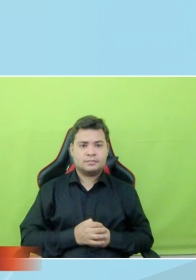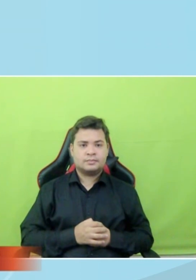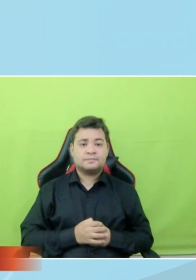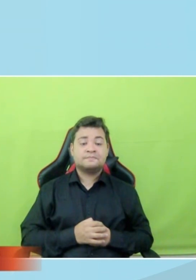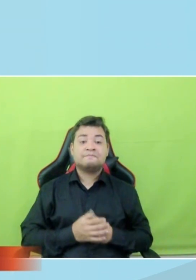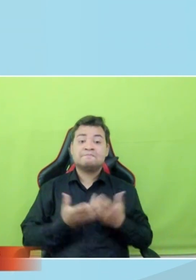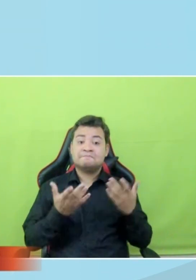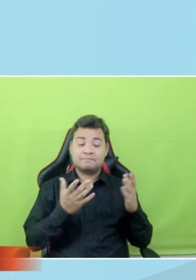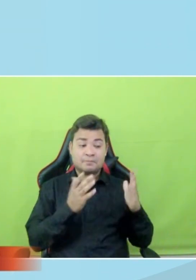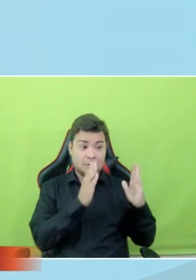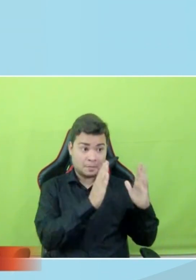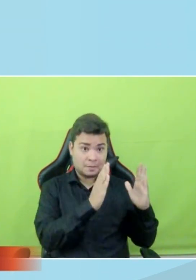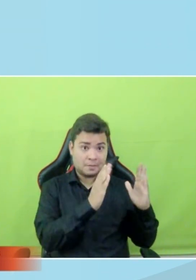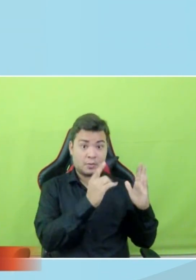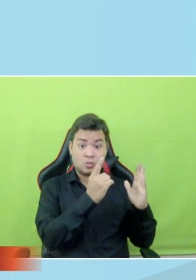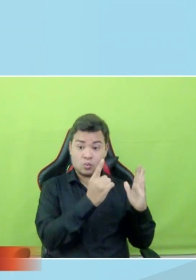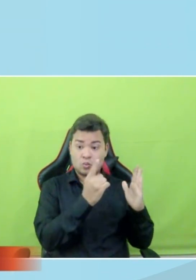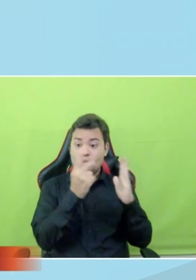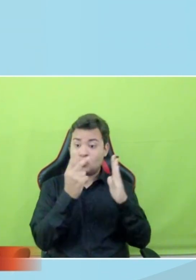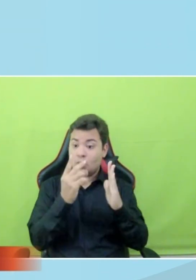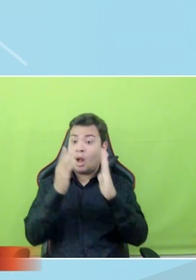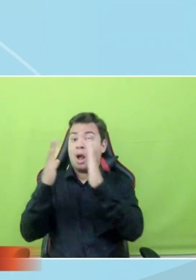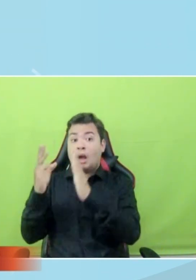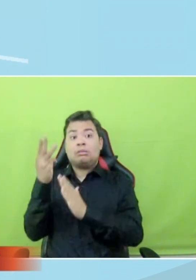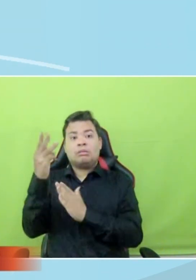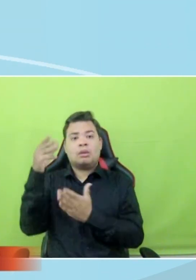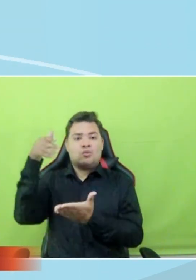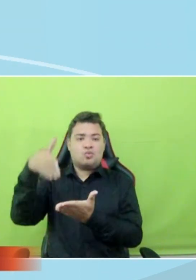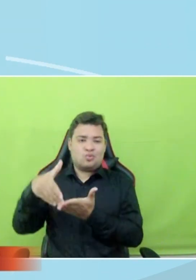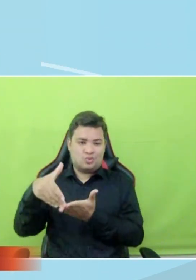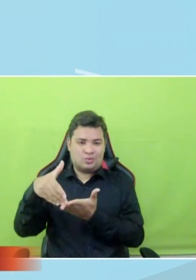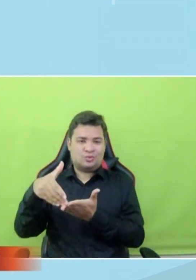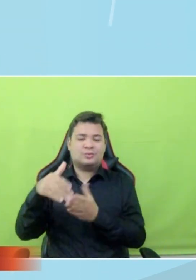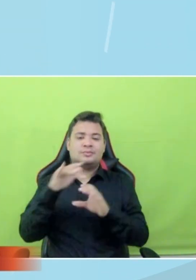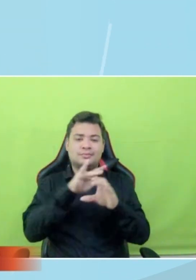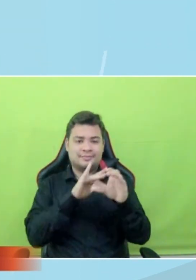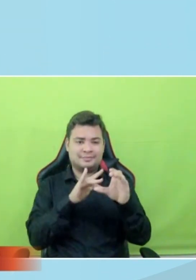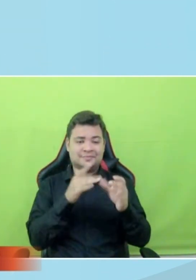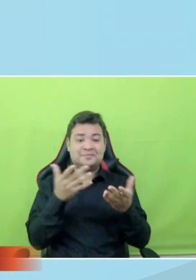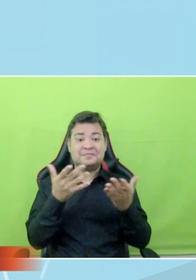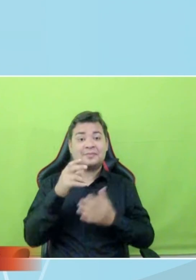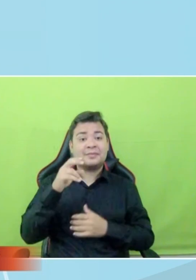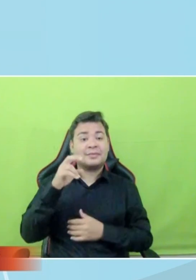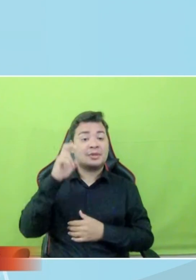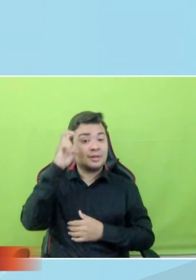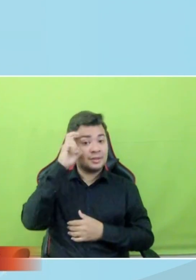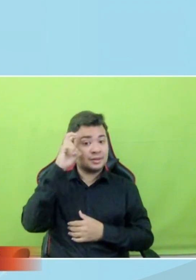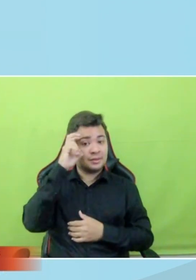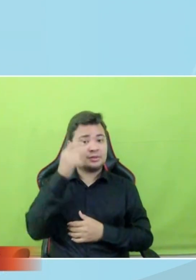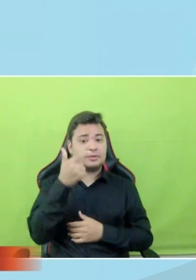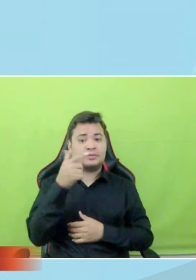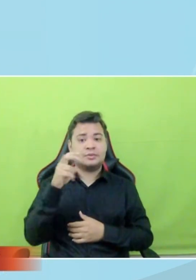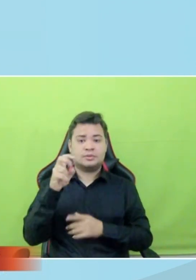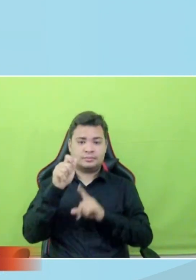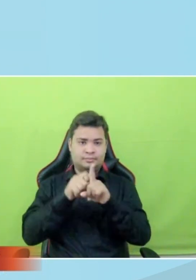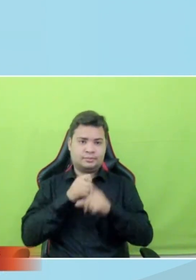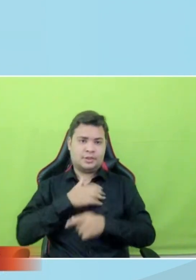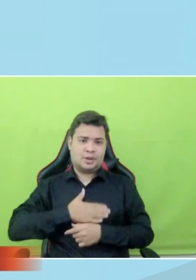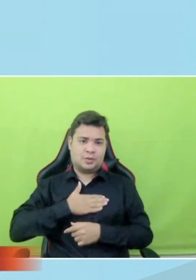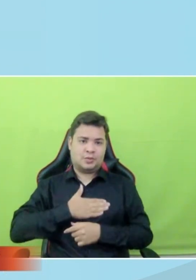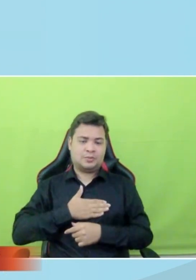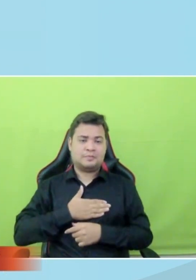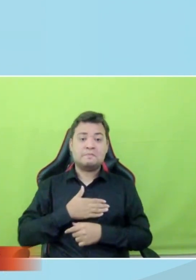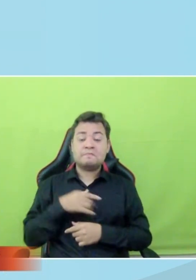esse é o último bloco do Conexões dessa quinta-feira, 25 de agosto. Estamos contando com a interpretação para Libras feita